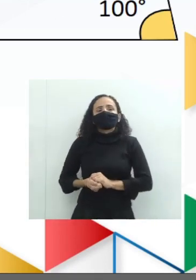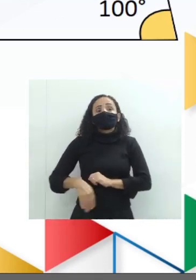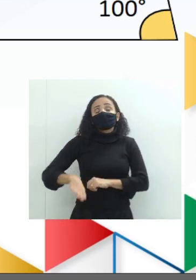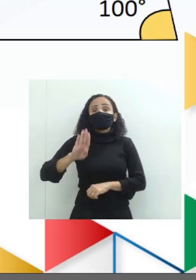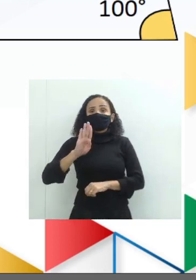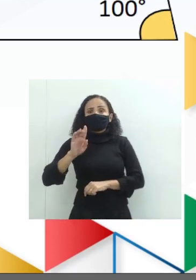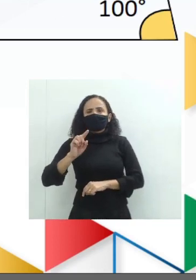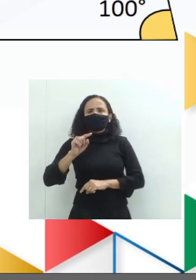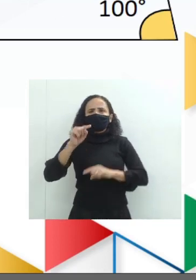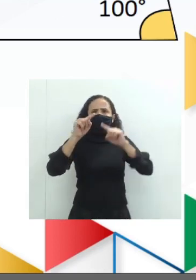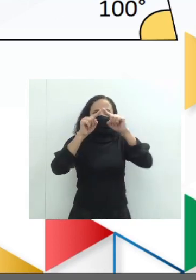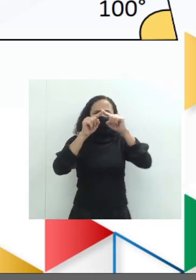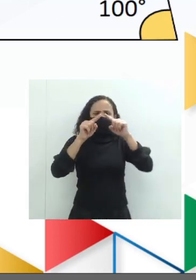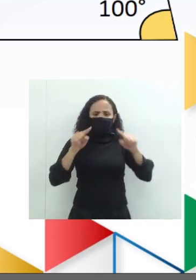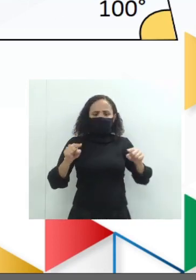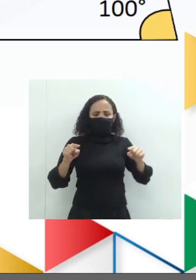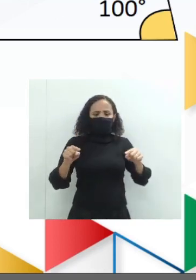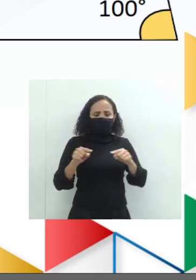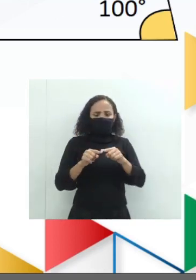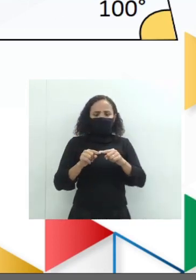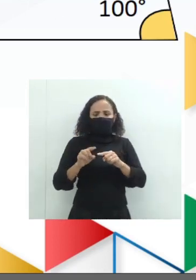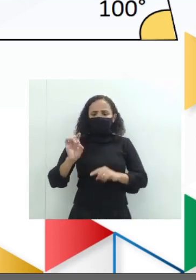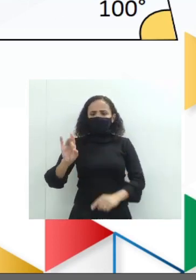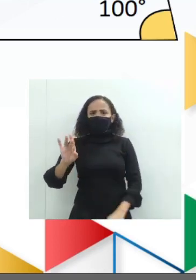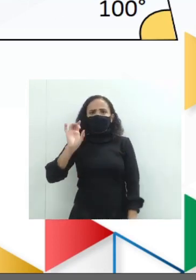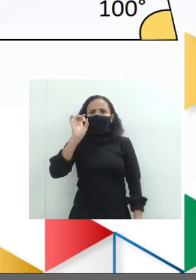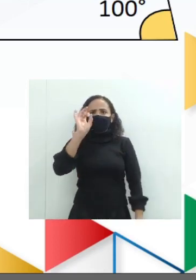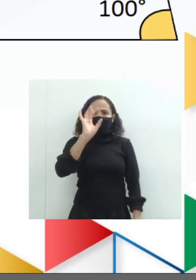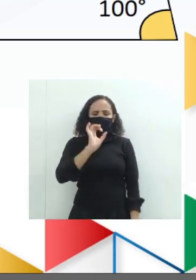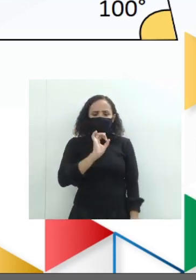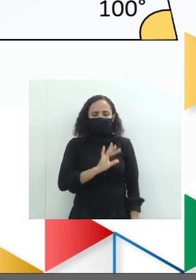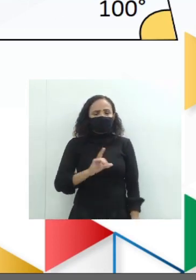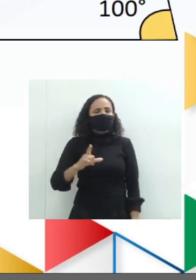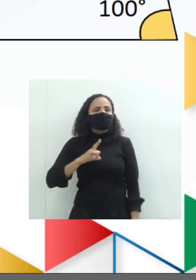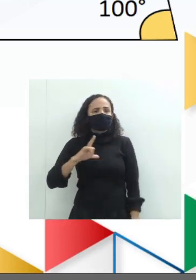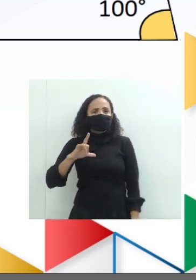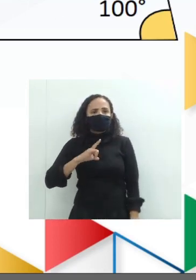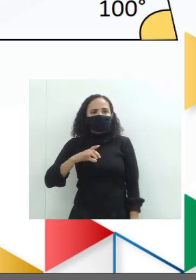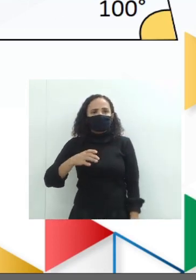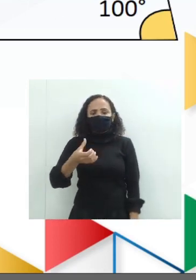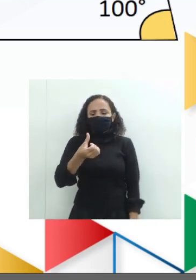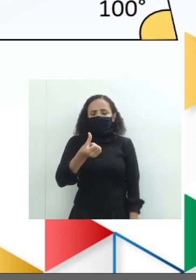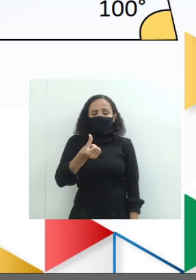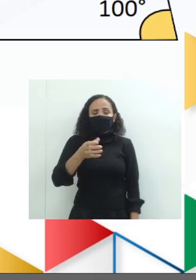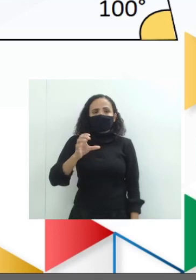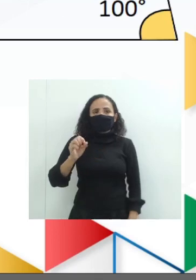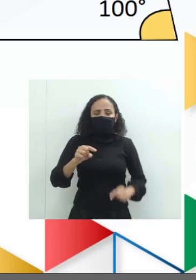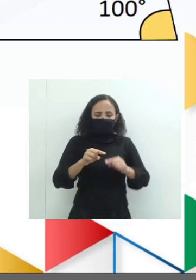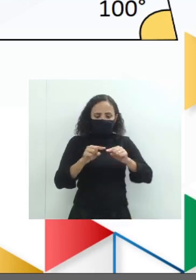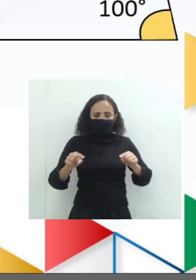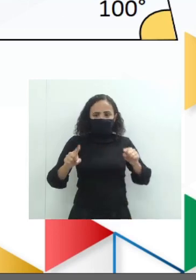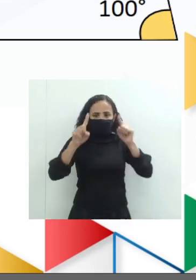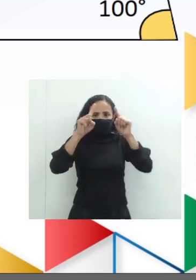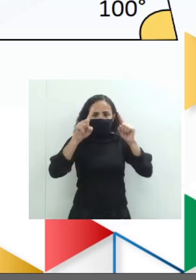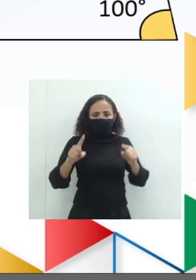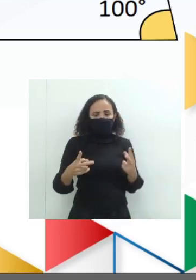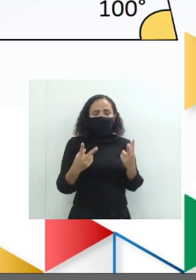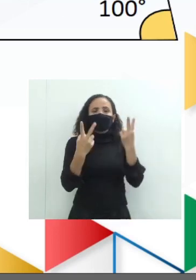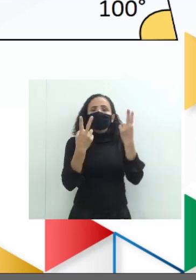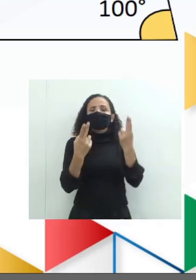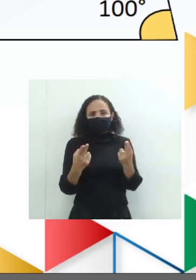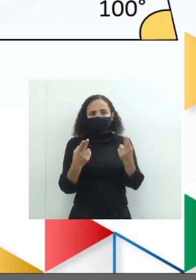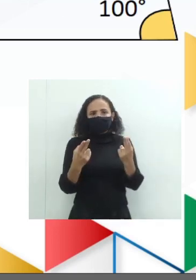tem 60 graus. Se os ângulos são iguais, os lados têm